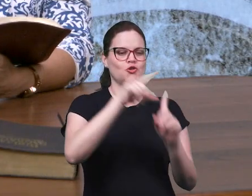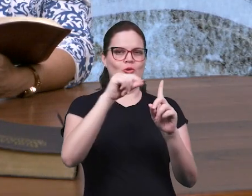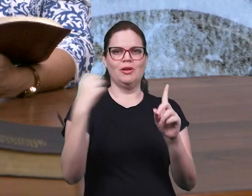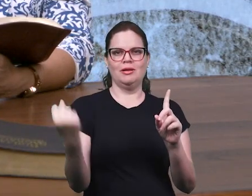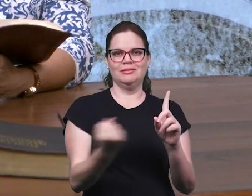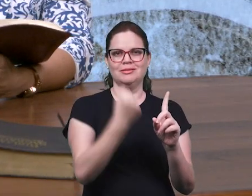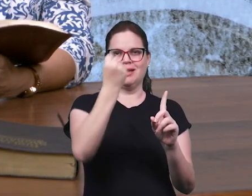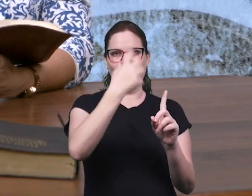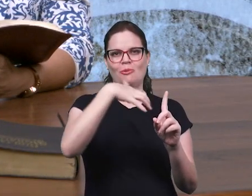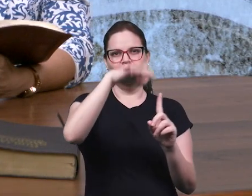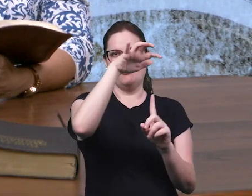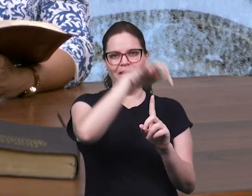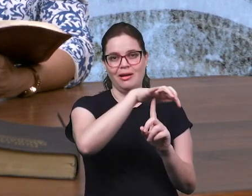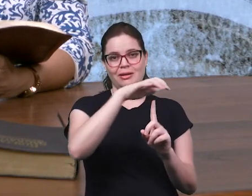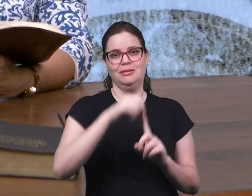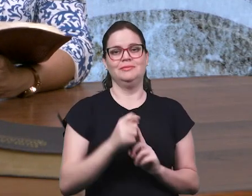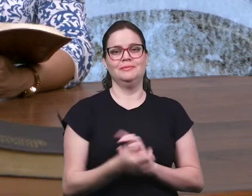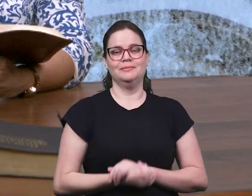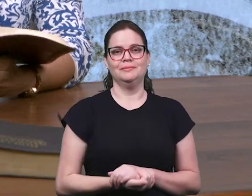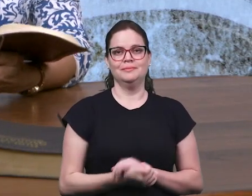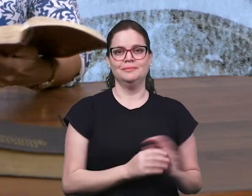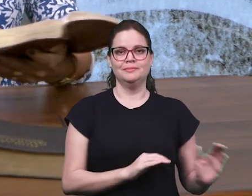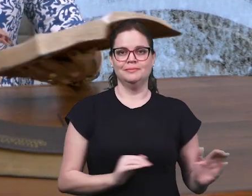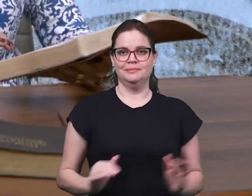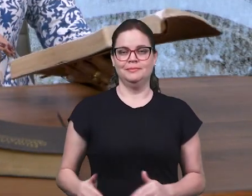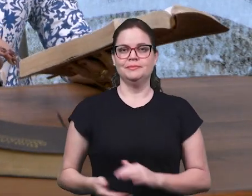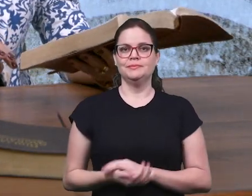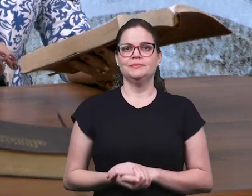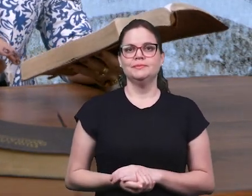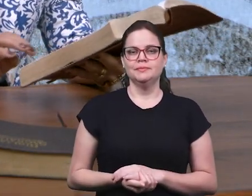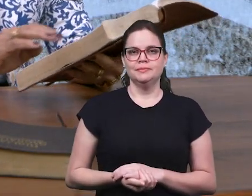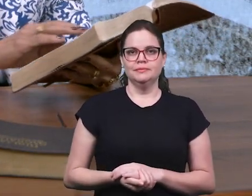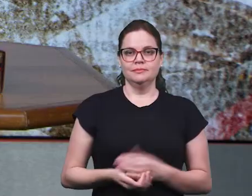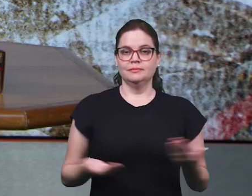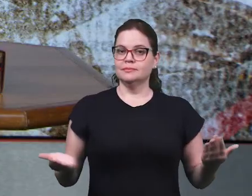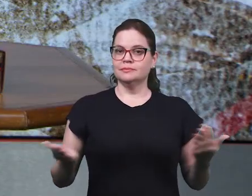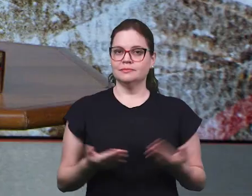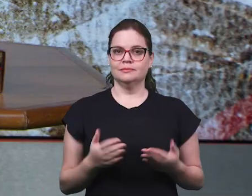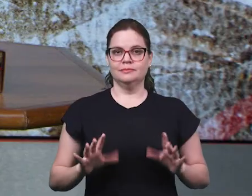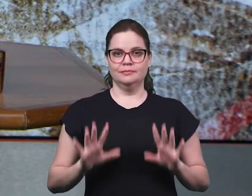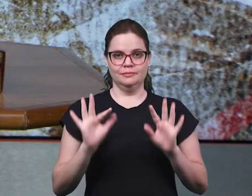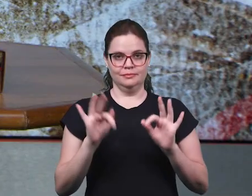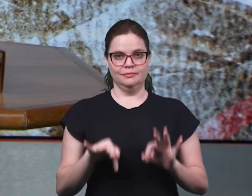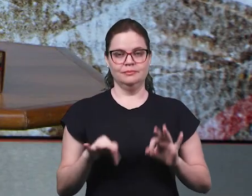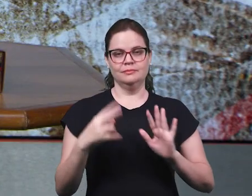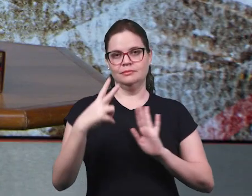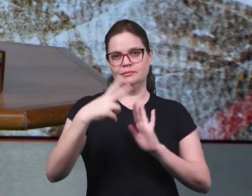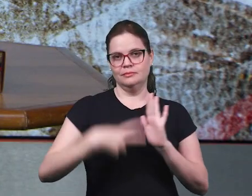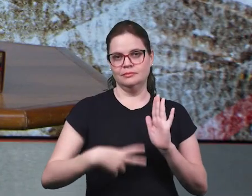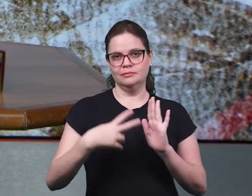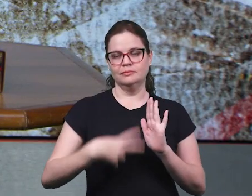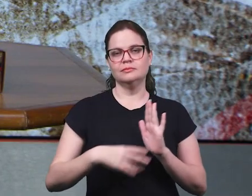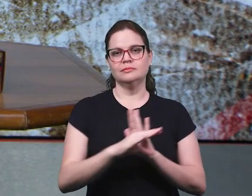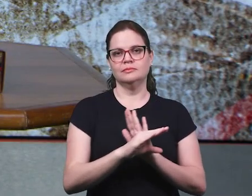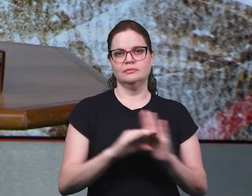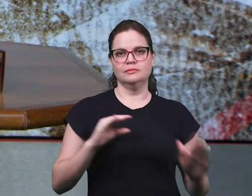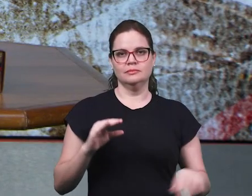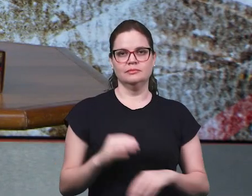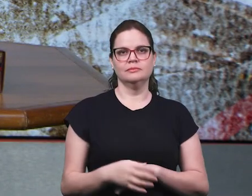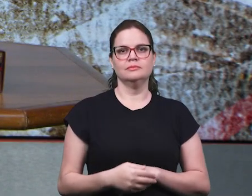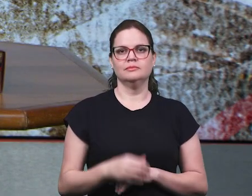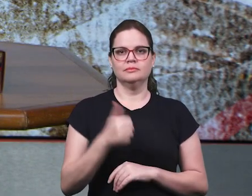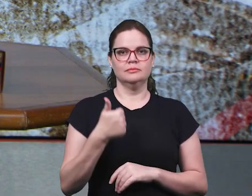Saul rei sobre Israel. Então nós terminamos aqui, irmãos, a leitura do